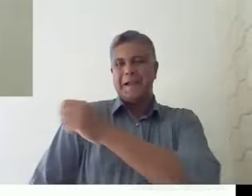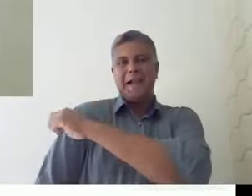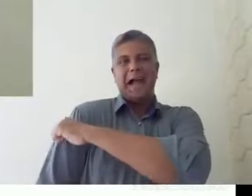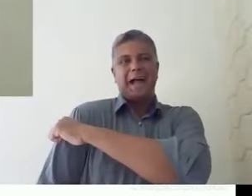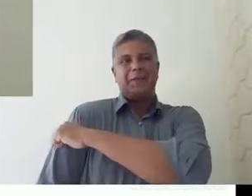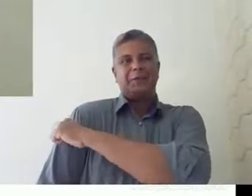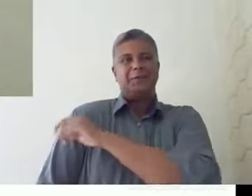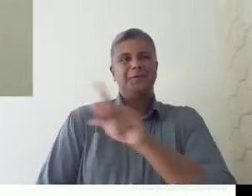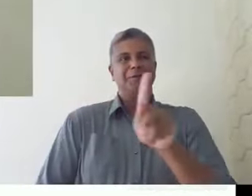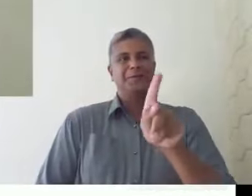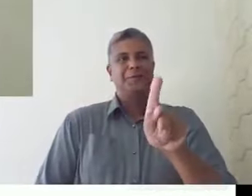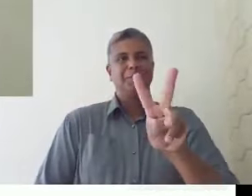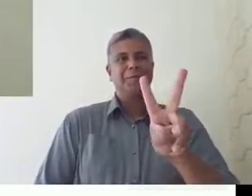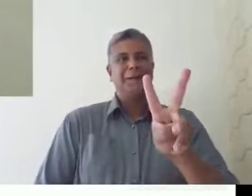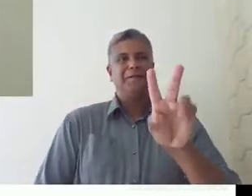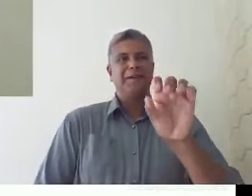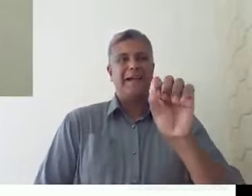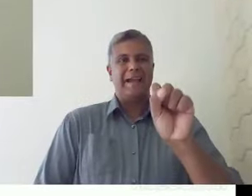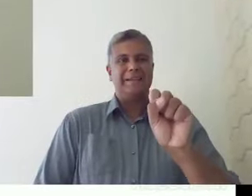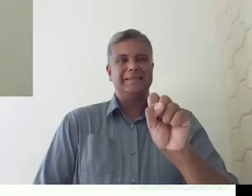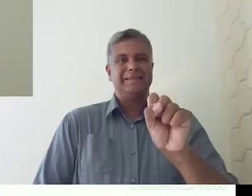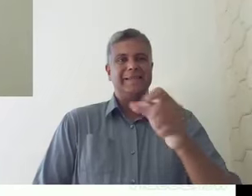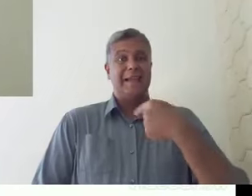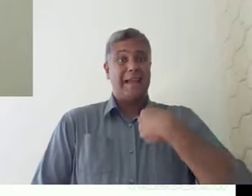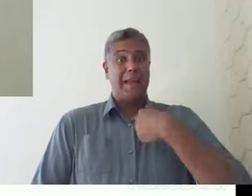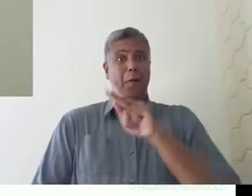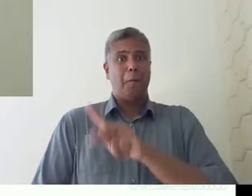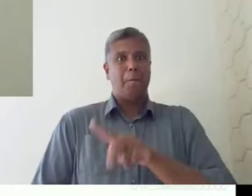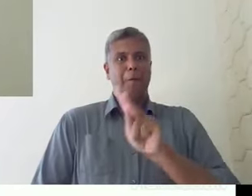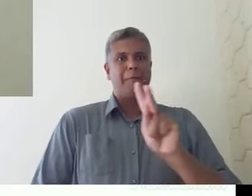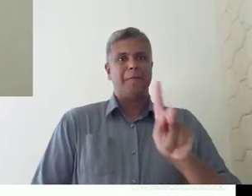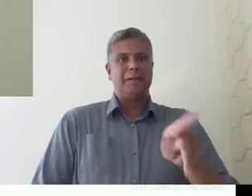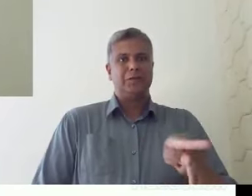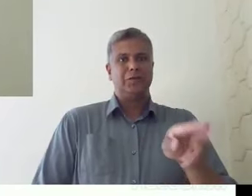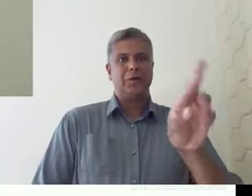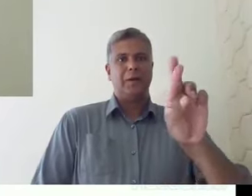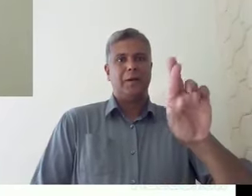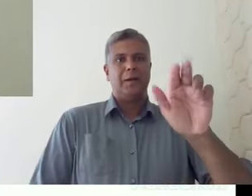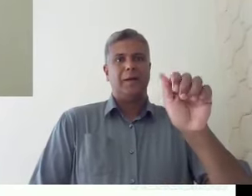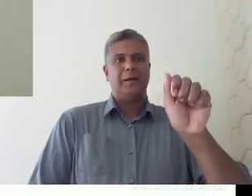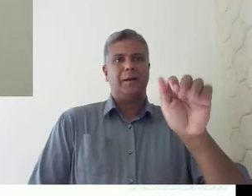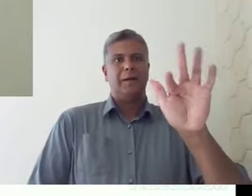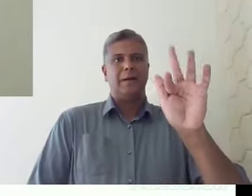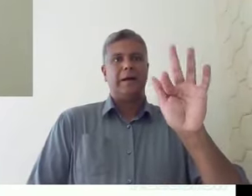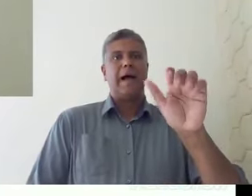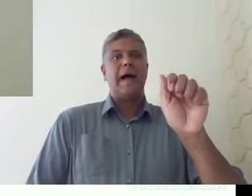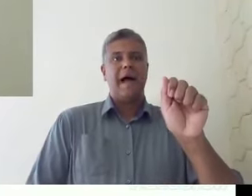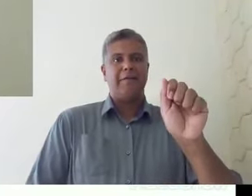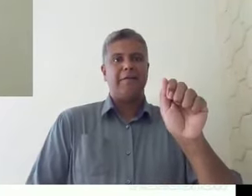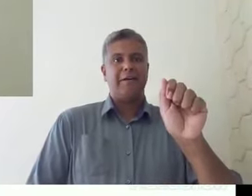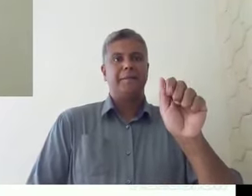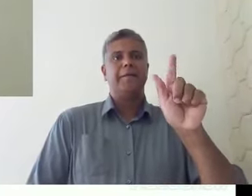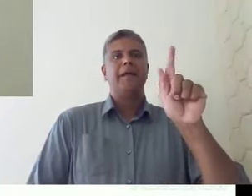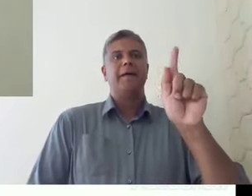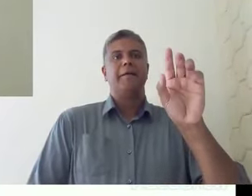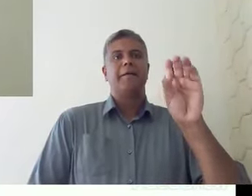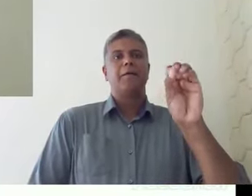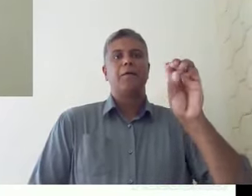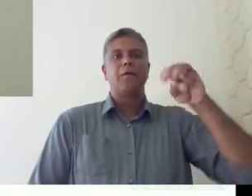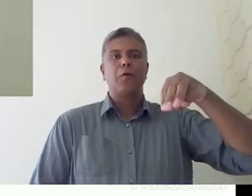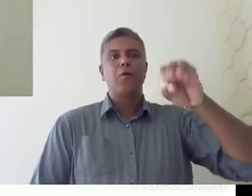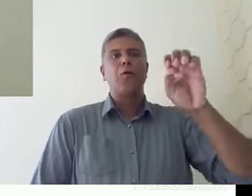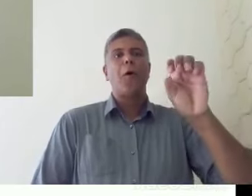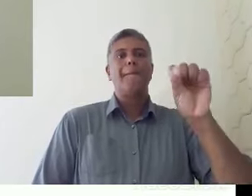Fala aí, galera do PVS, aqui é Prof. Rafa Gomes fazendo a nossa primeira